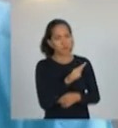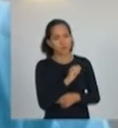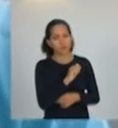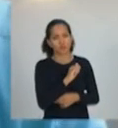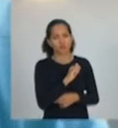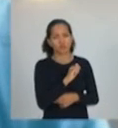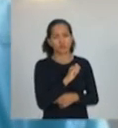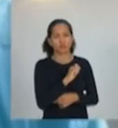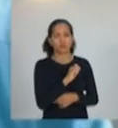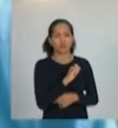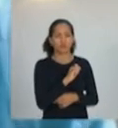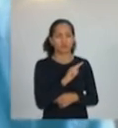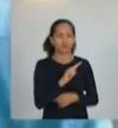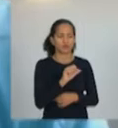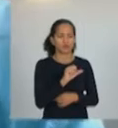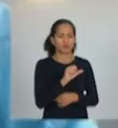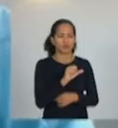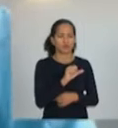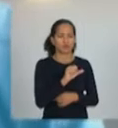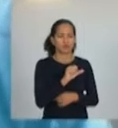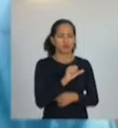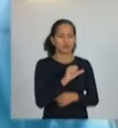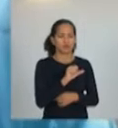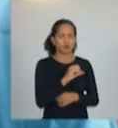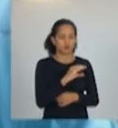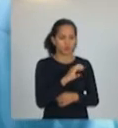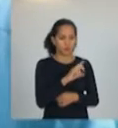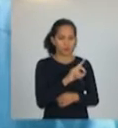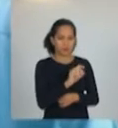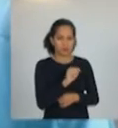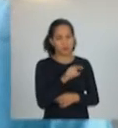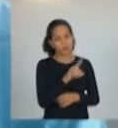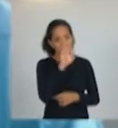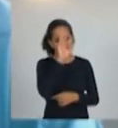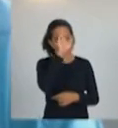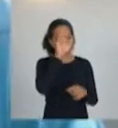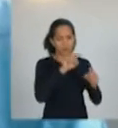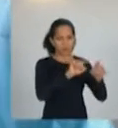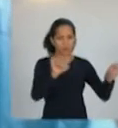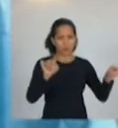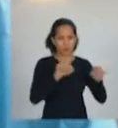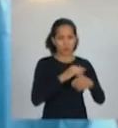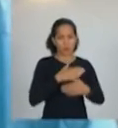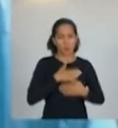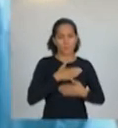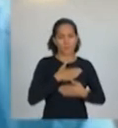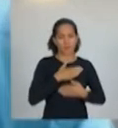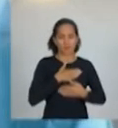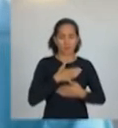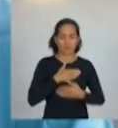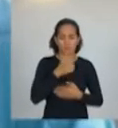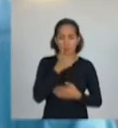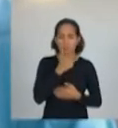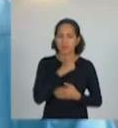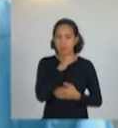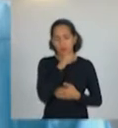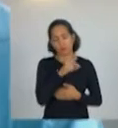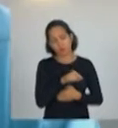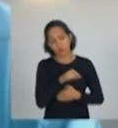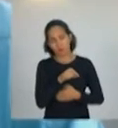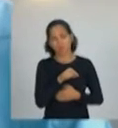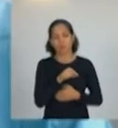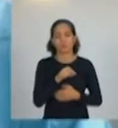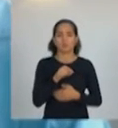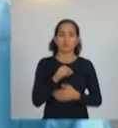do meu, da sogra, desculpa, da Juscelia, que é chefe do meu gabinete, é mãe do Elifas, esposo da